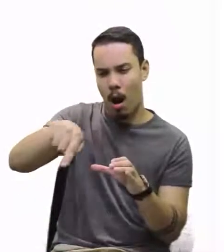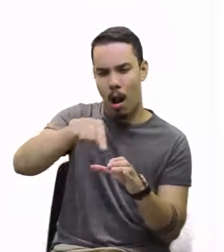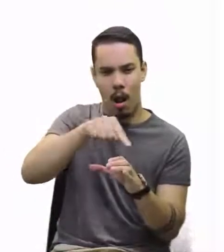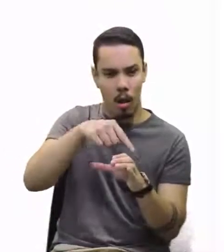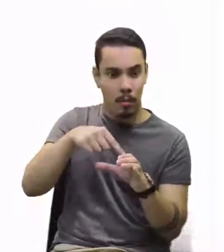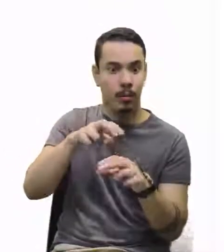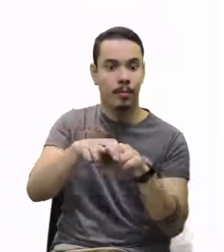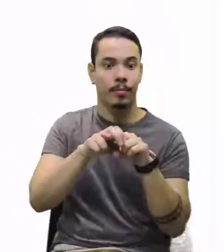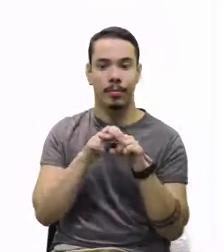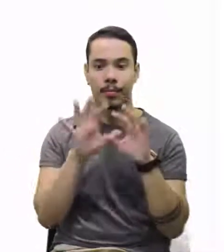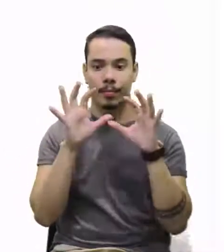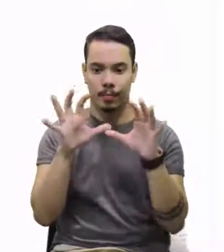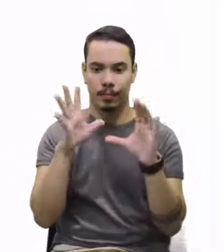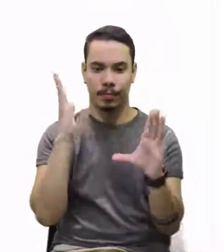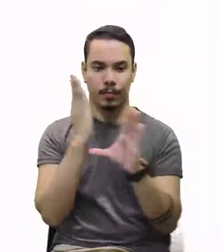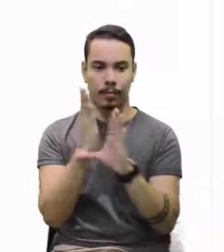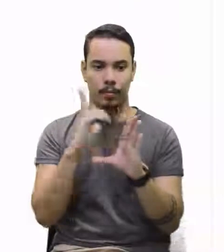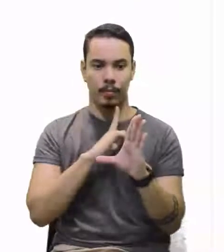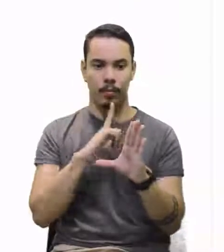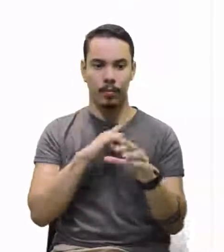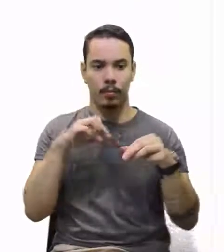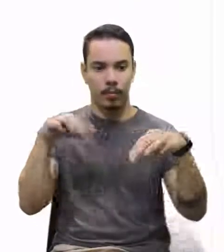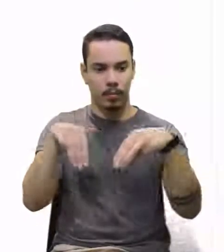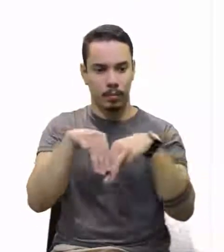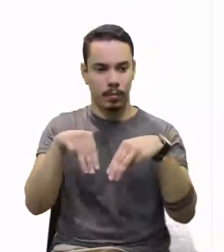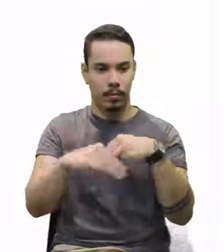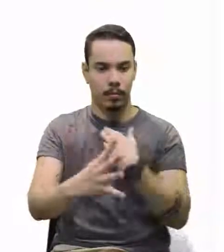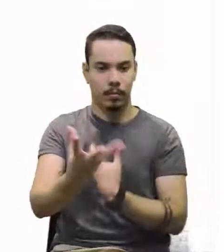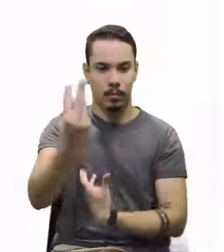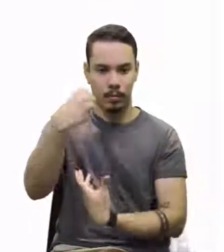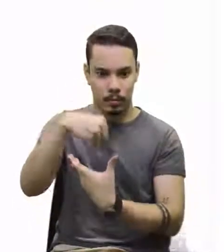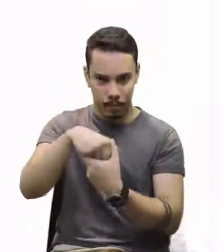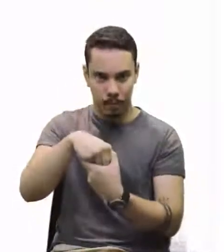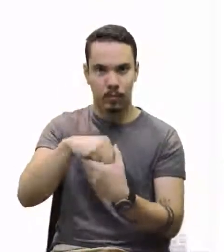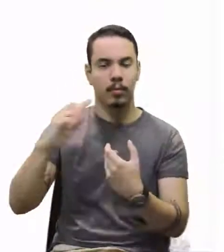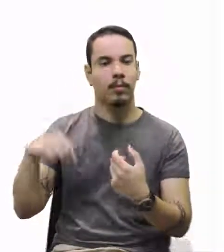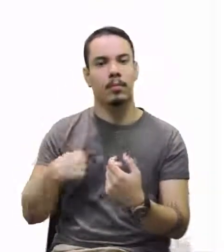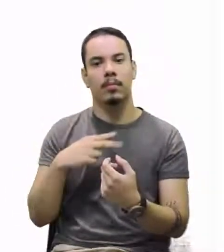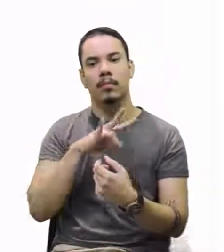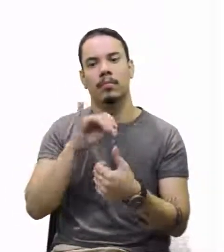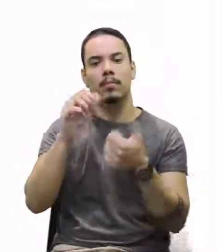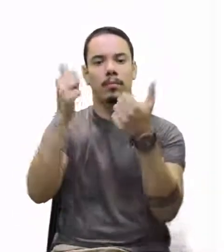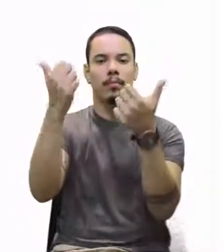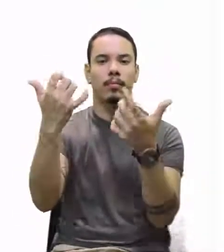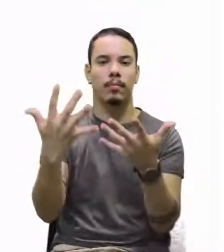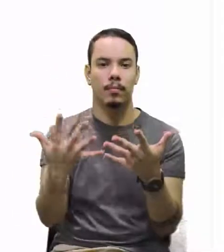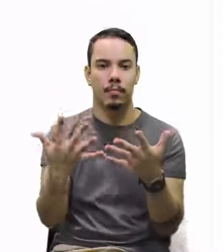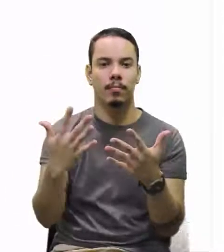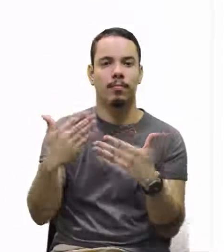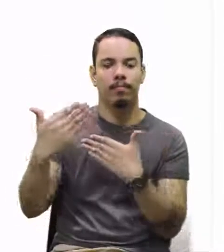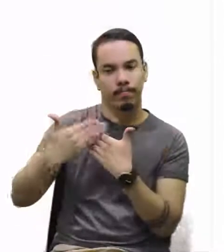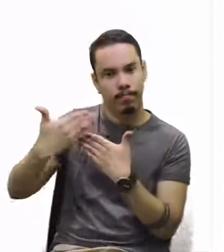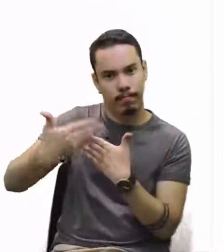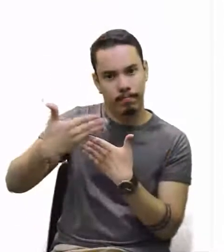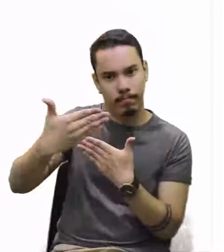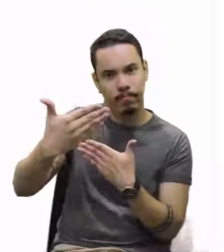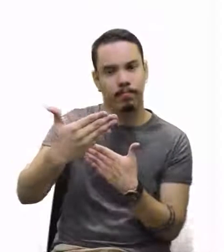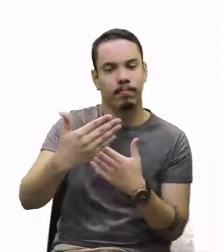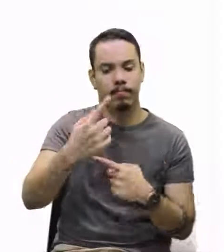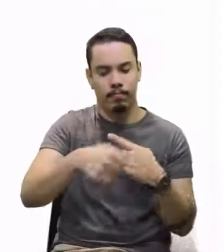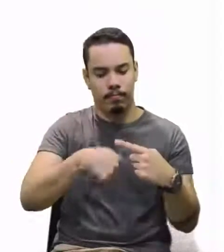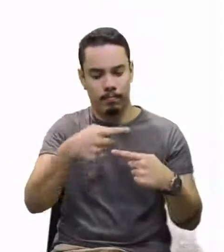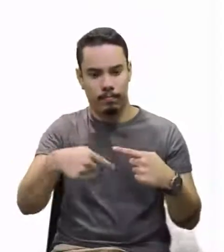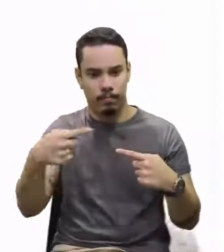Então, é justamente através disso que o campo magnético vai estar dentro aqui. Nós vamos ver, vamos falar sobre espiras mais tarde, em